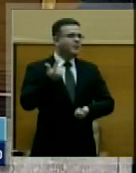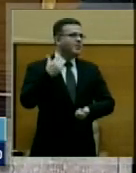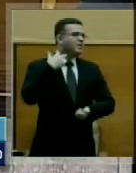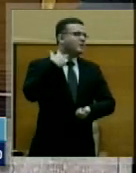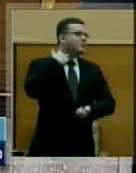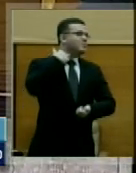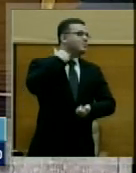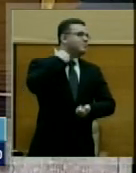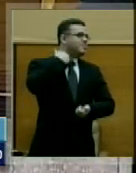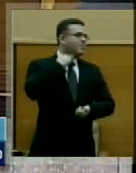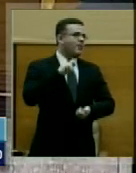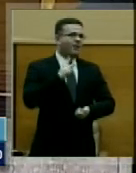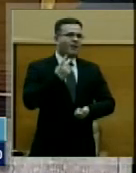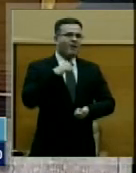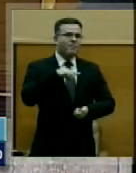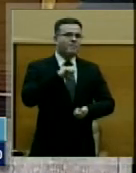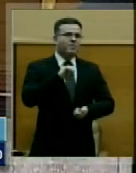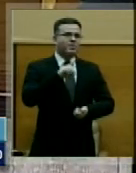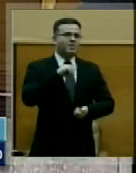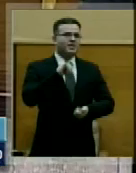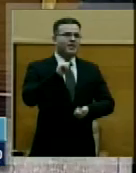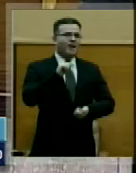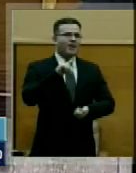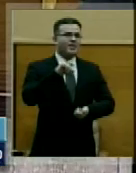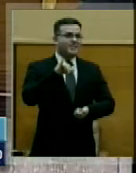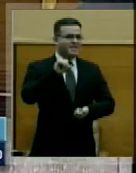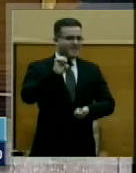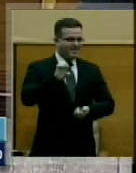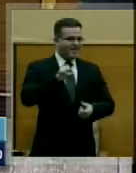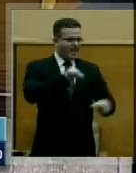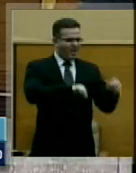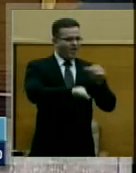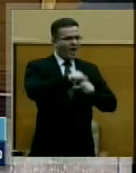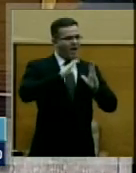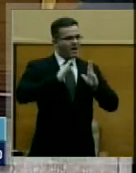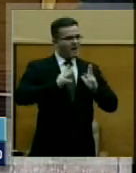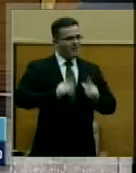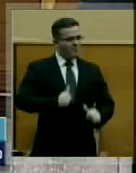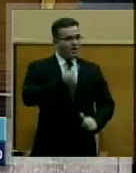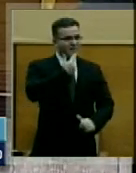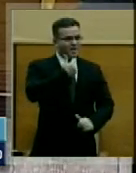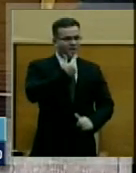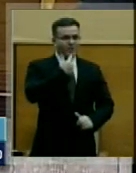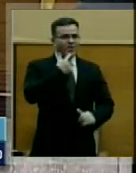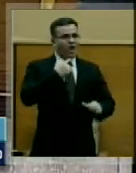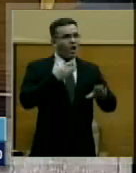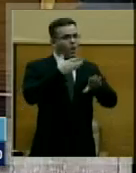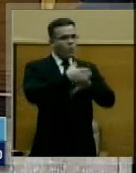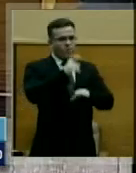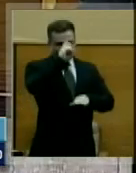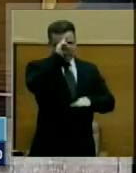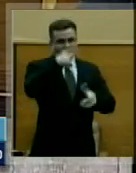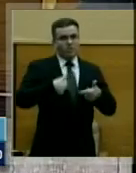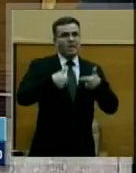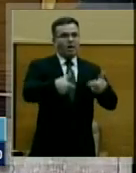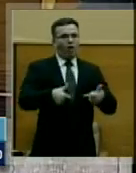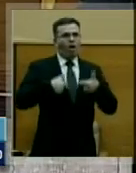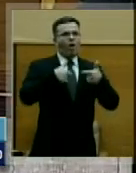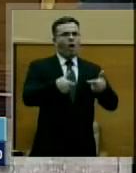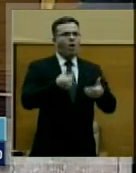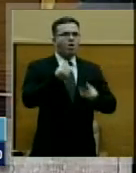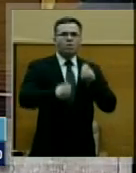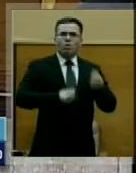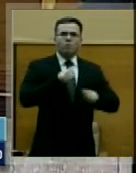entrei na sala e que parecia que tinha havido ali era um hospital de campanha, era um hospital de guerra. Porque o que tinha